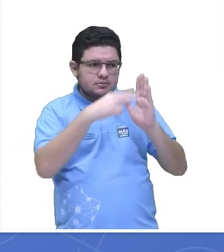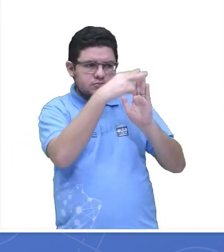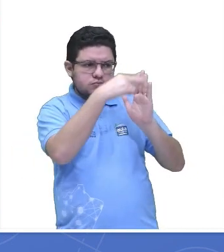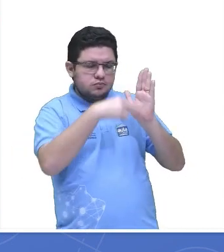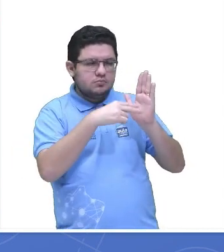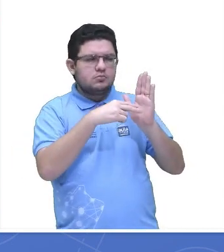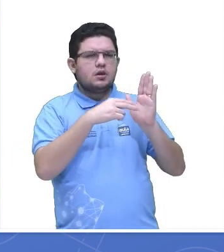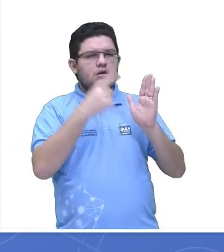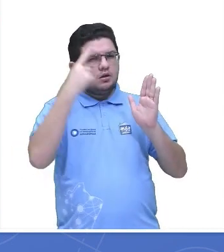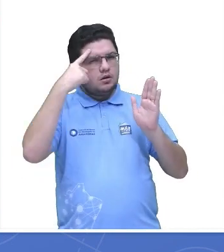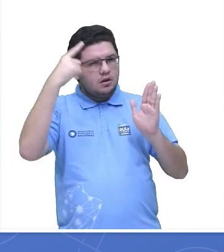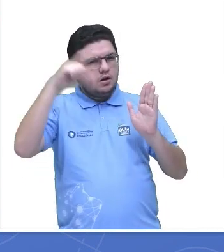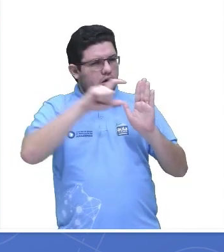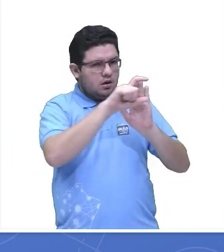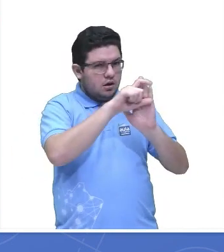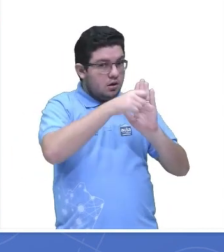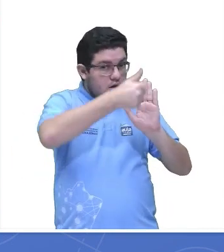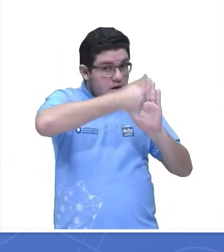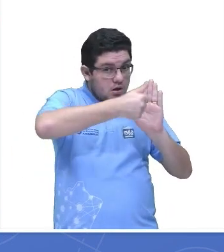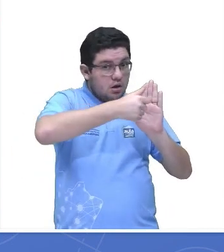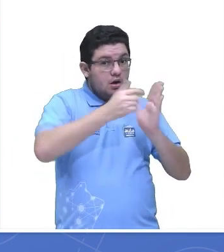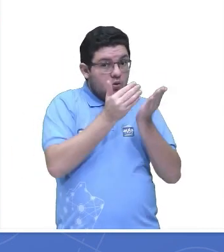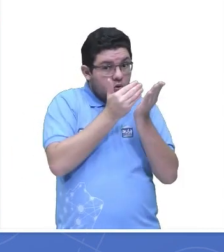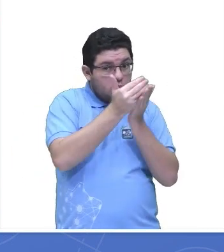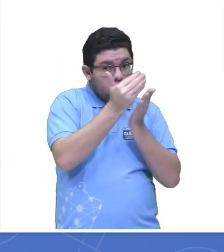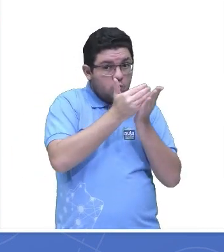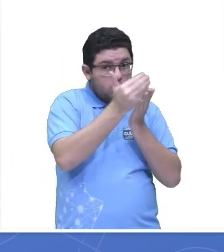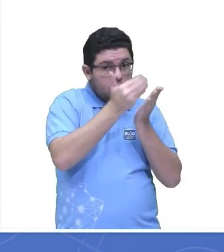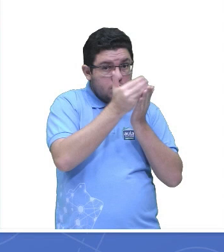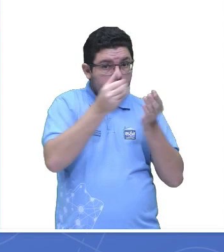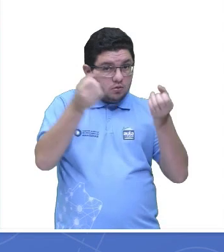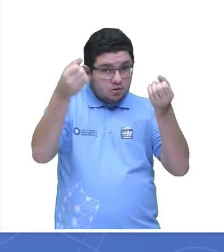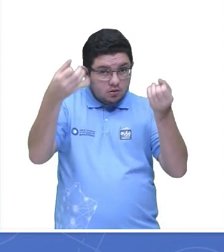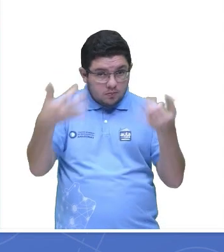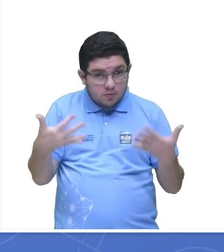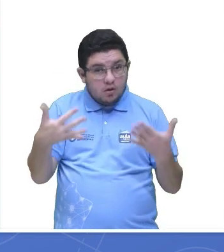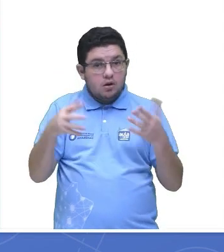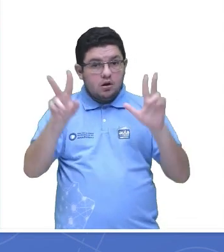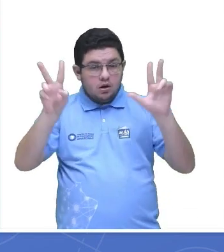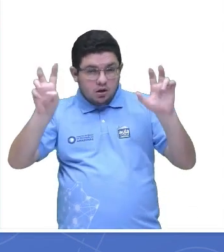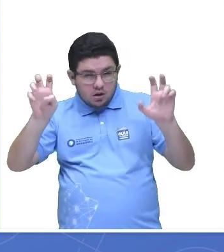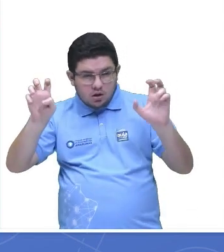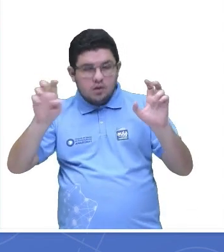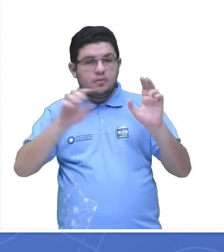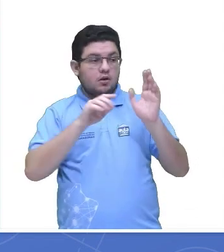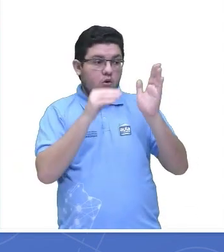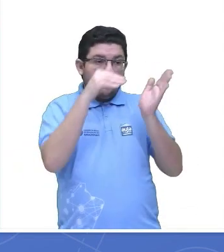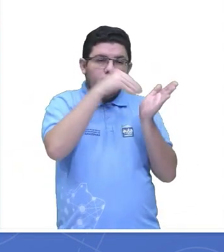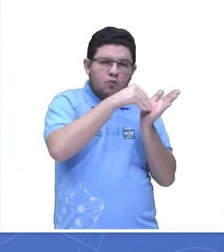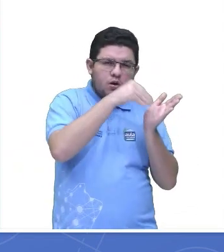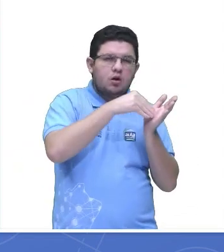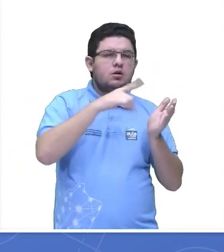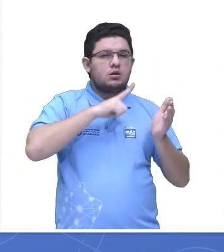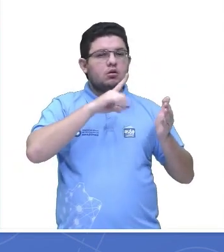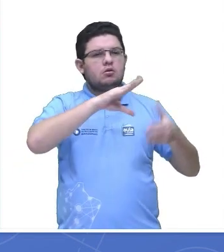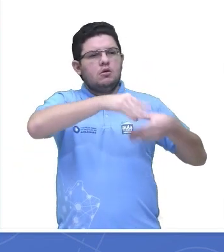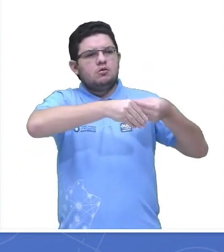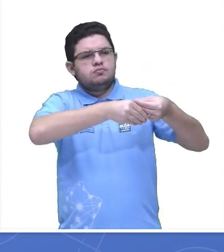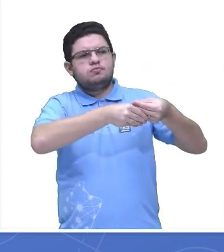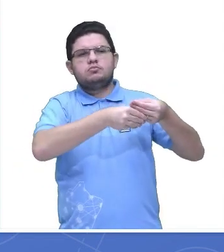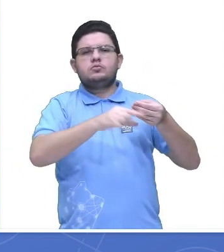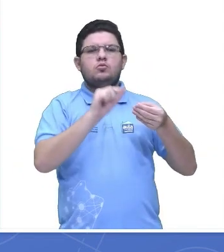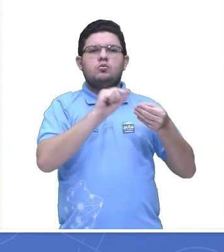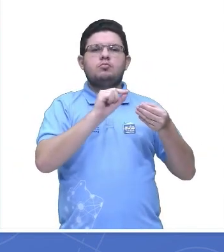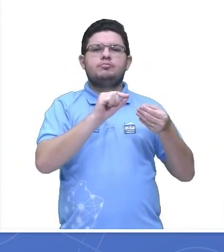tema trabalhado naquele texto. E lá no final, alguma consideração. Né? Então, você vai fazer essa